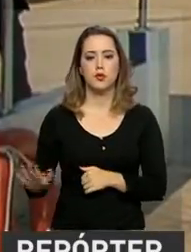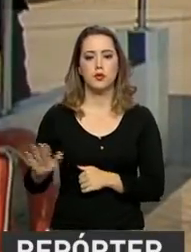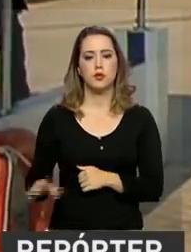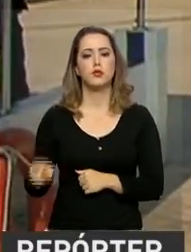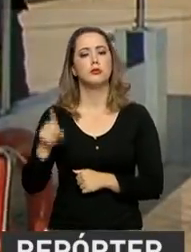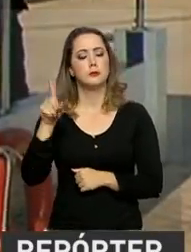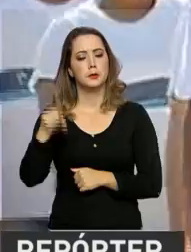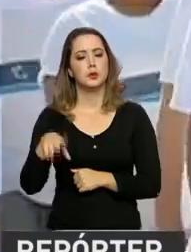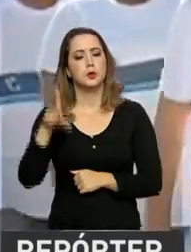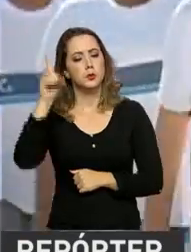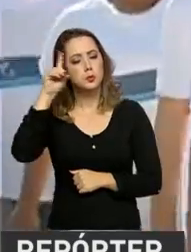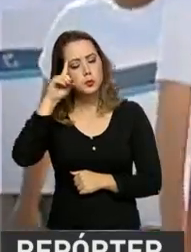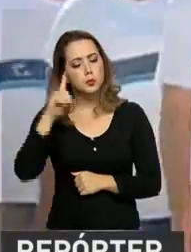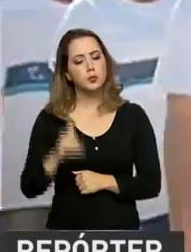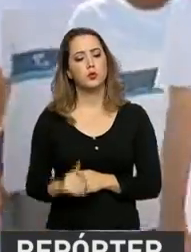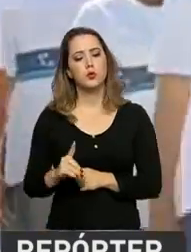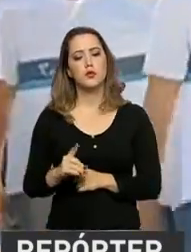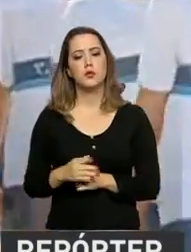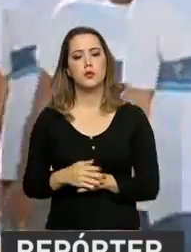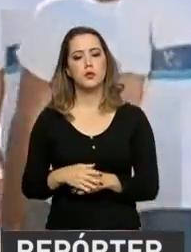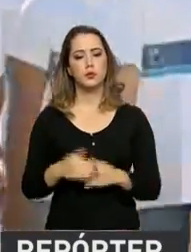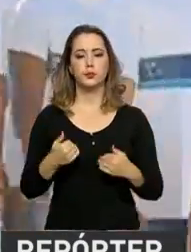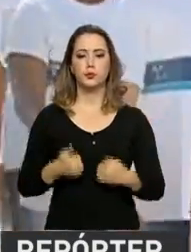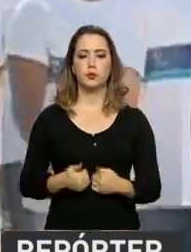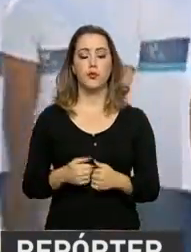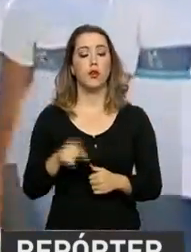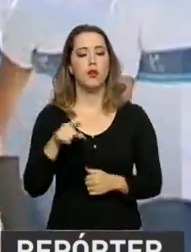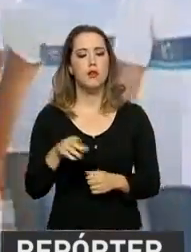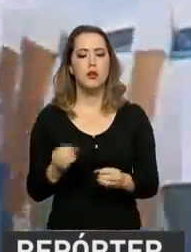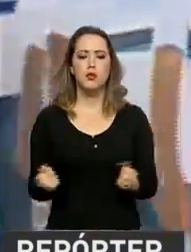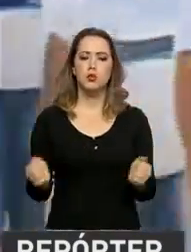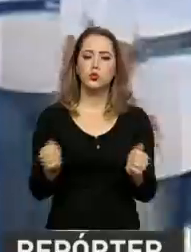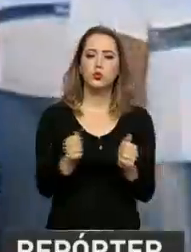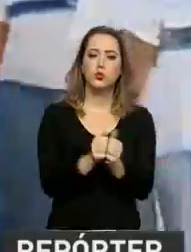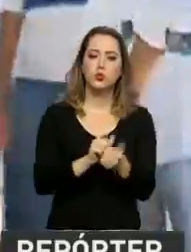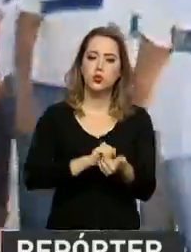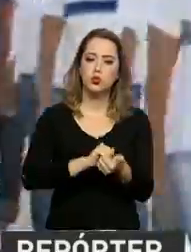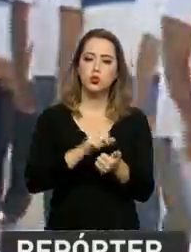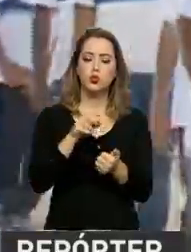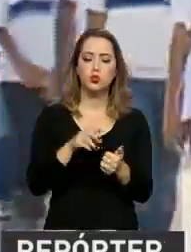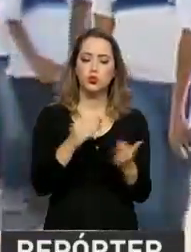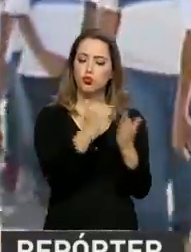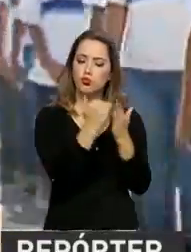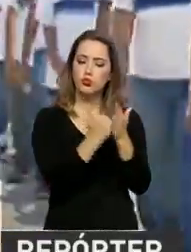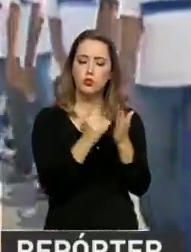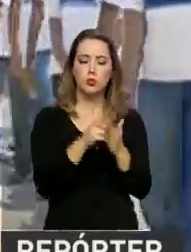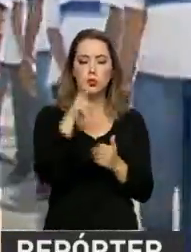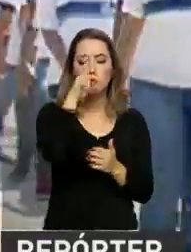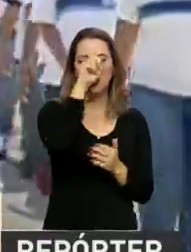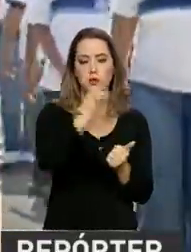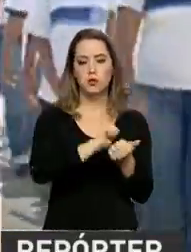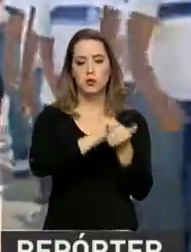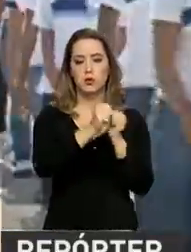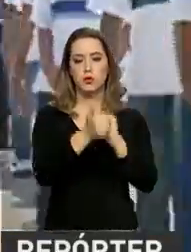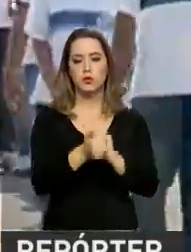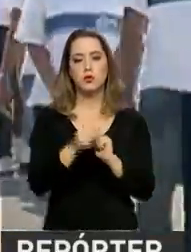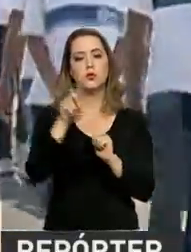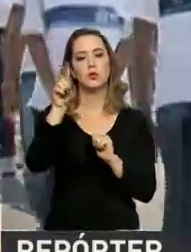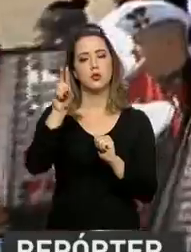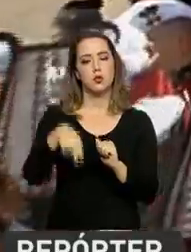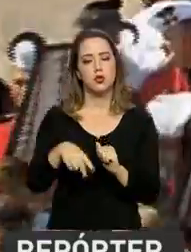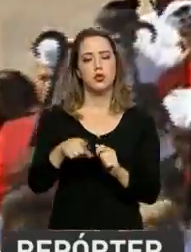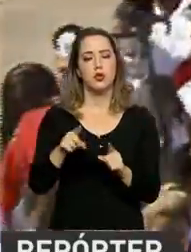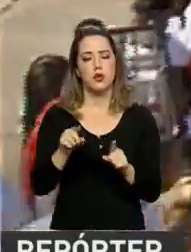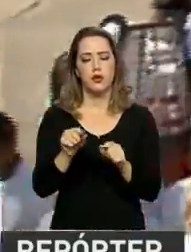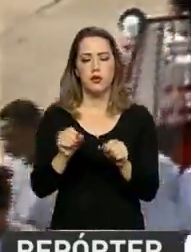disciplina postura eles fazem parte do programa forças no esporte que é desenvolvido no centro de educação física da Marinha no Rio de